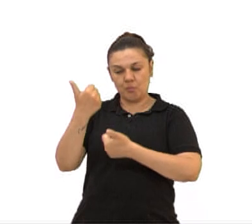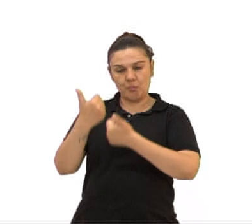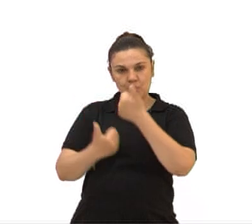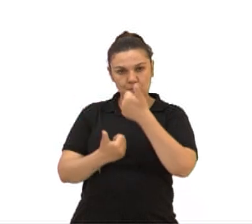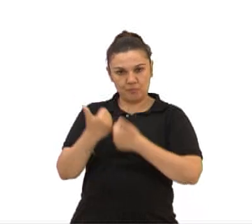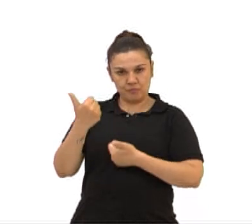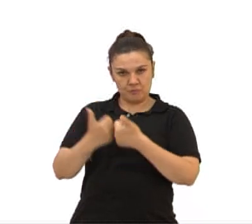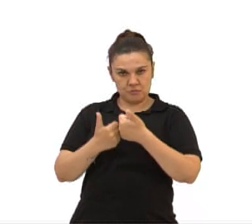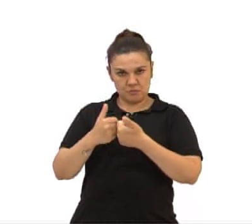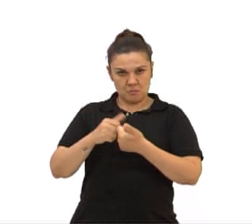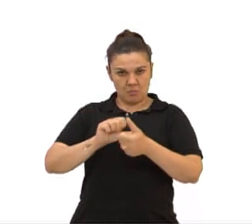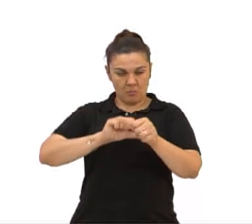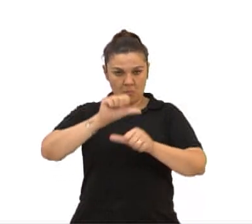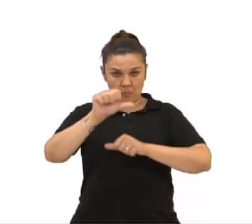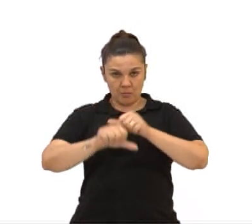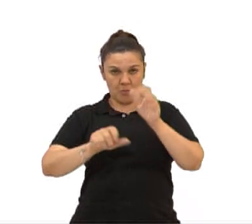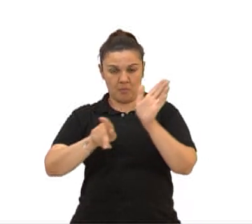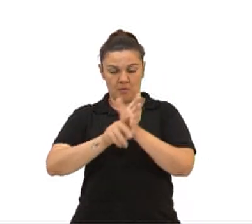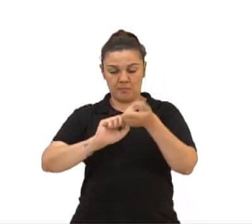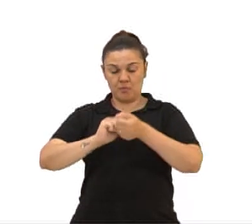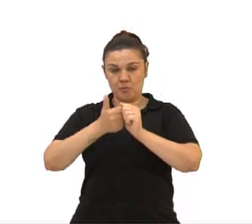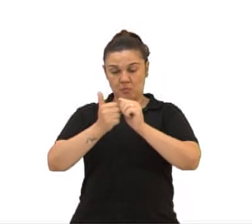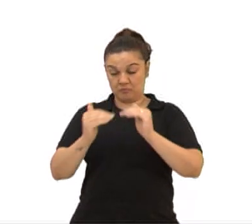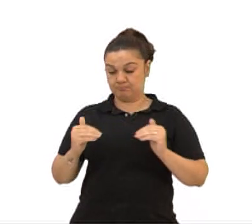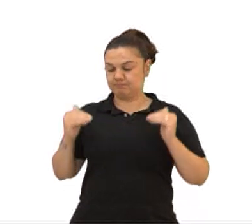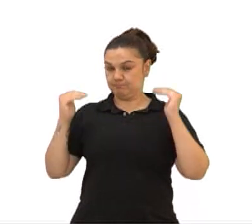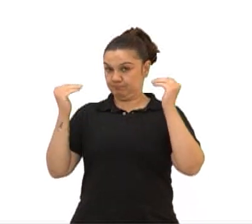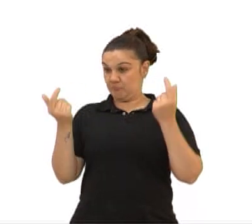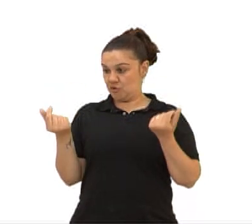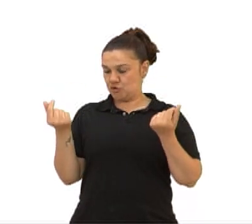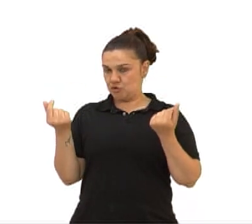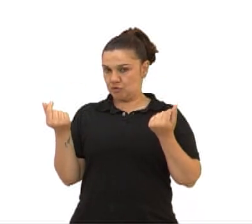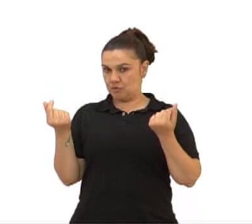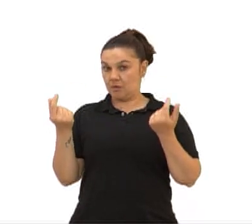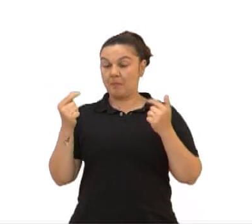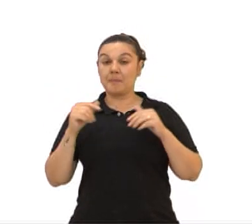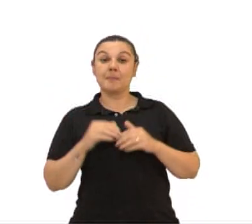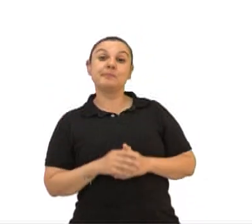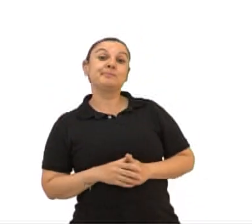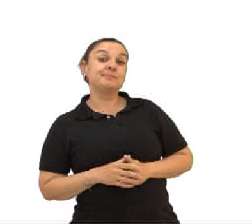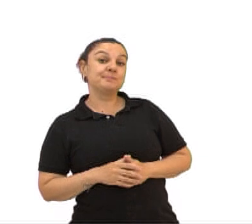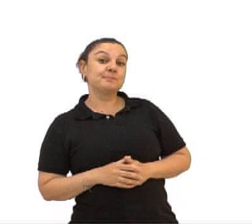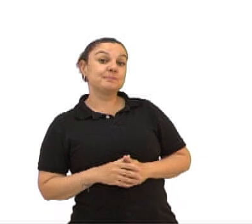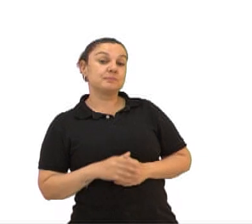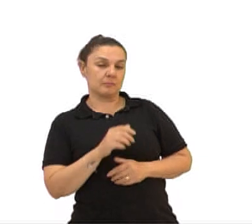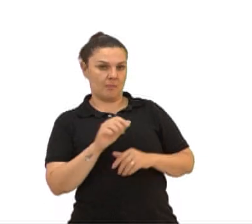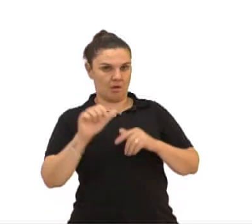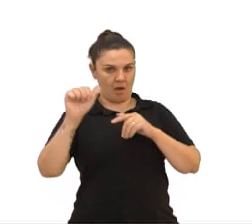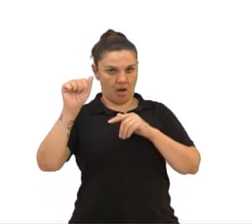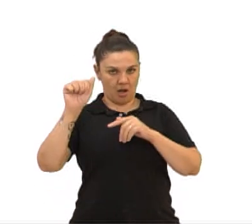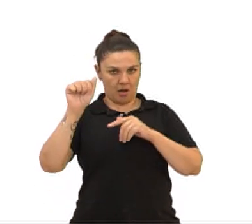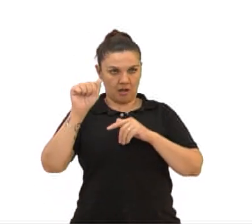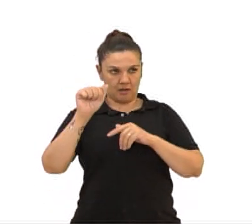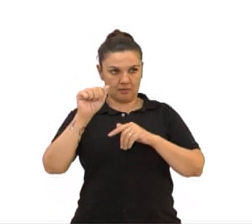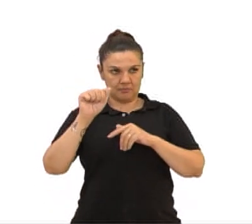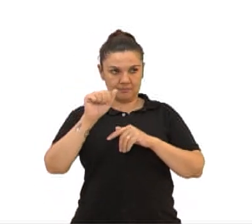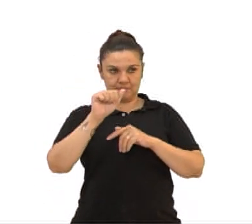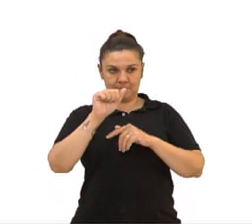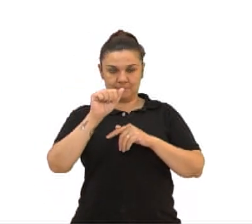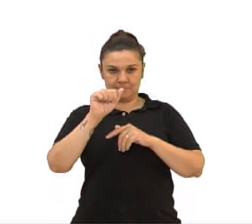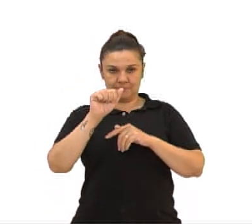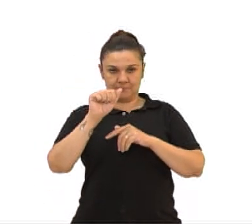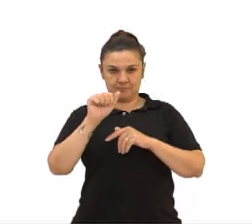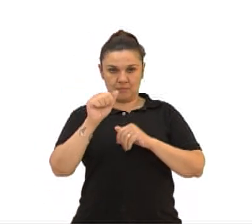futebol passou de um esporte elitista para, alternativa A, um esporte fundamentado